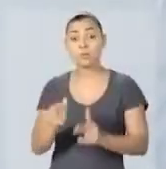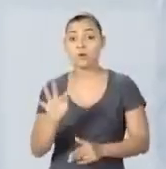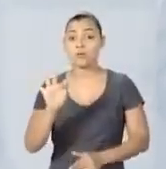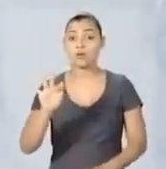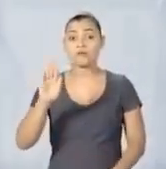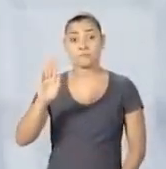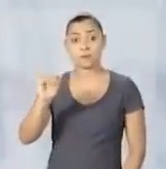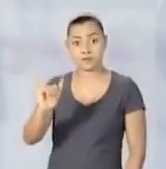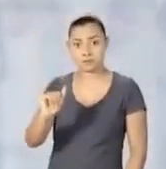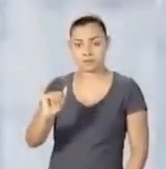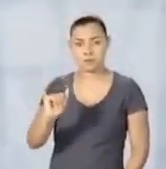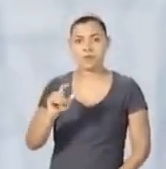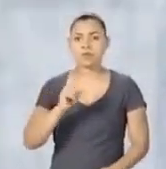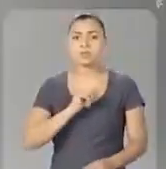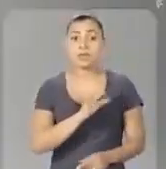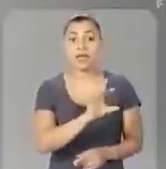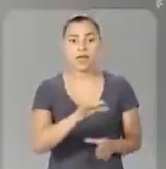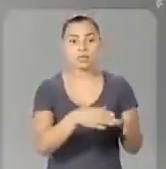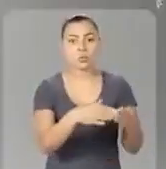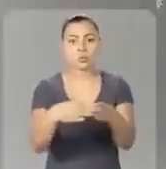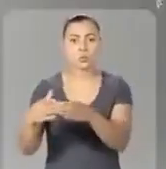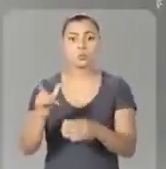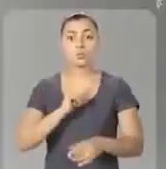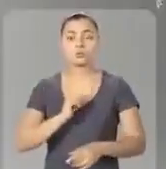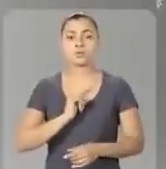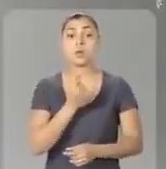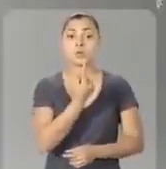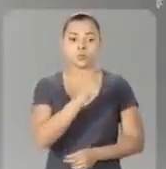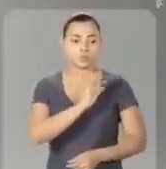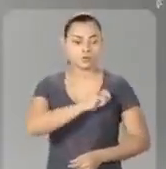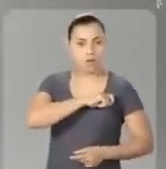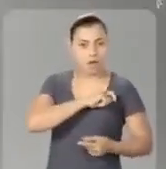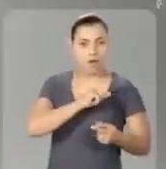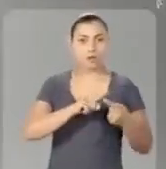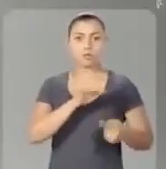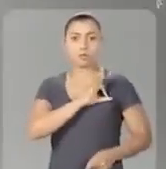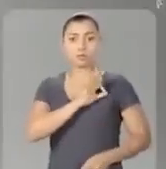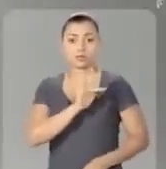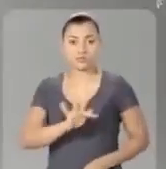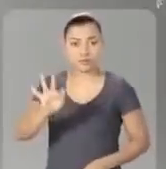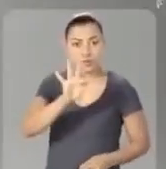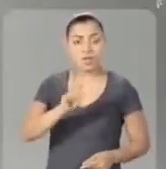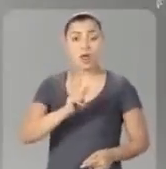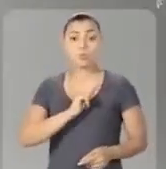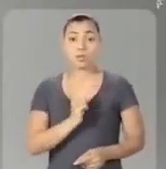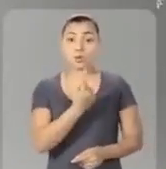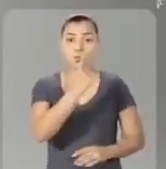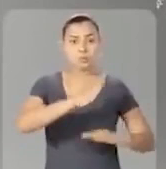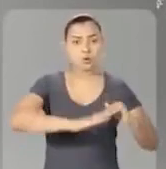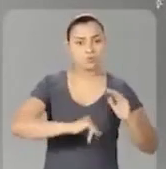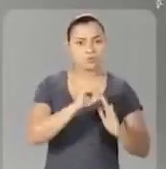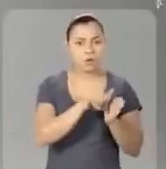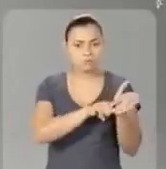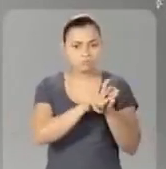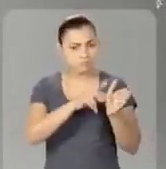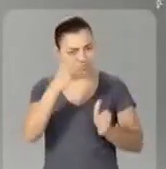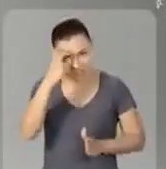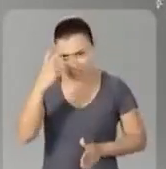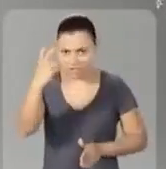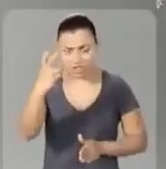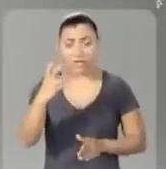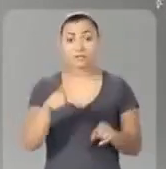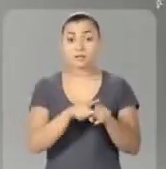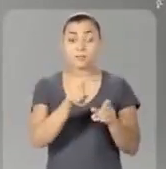das existentes no FBI. Cada GPS será formado por pelo menos um delegado da Polícia Federal, um especialista